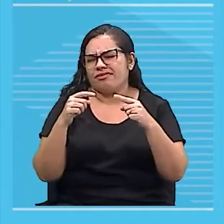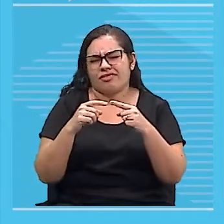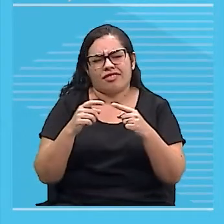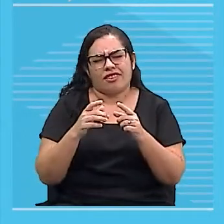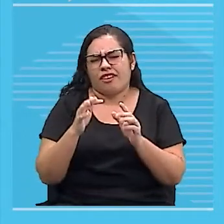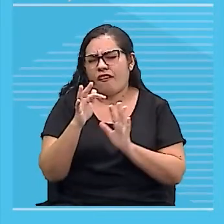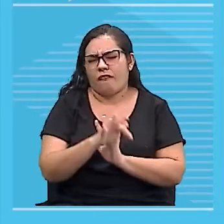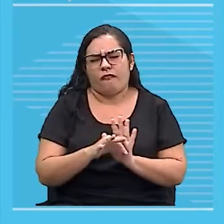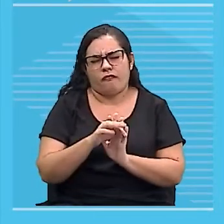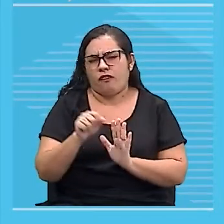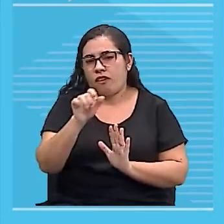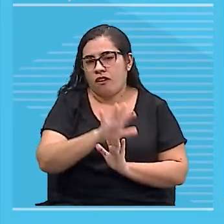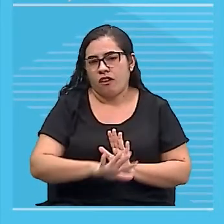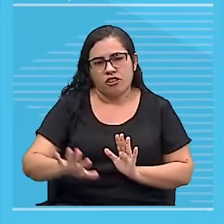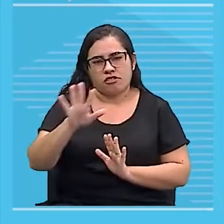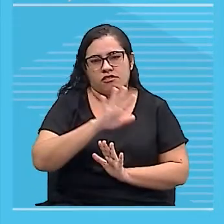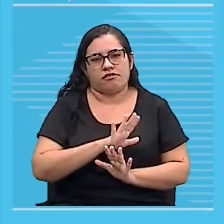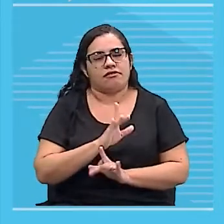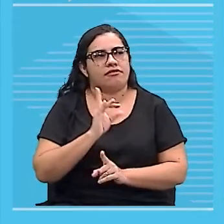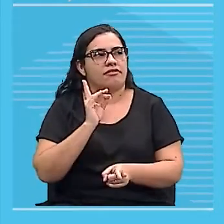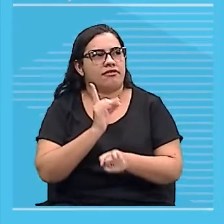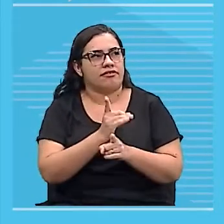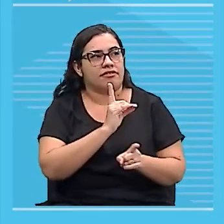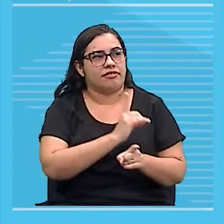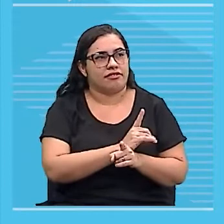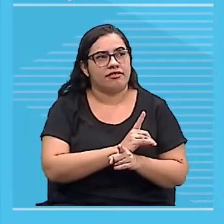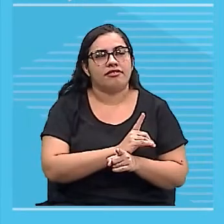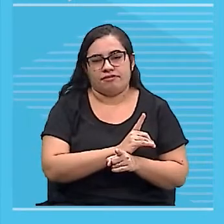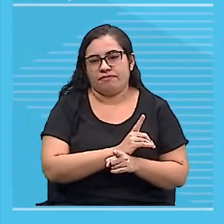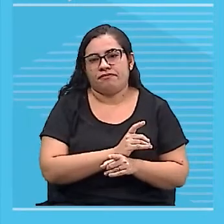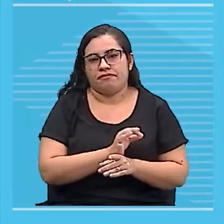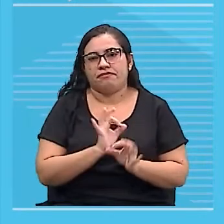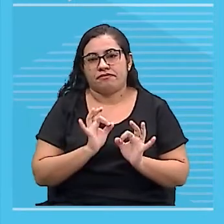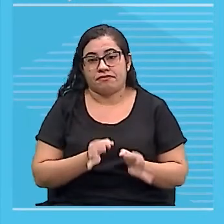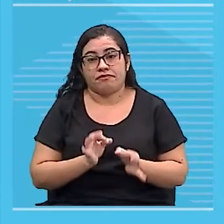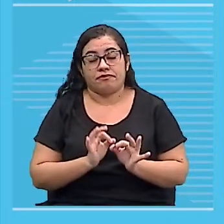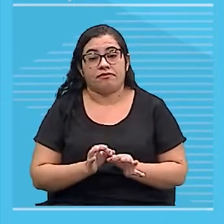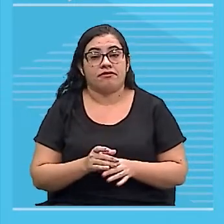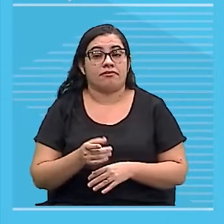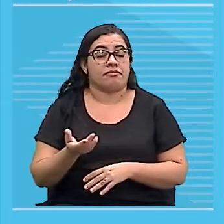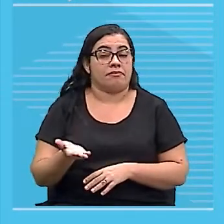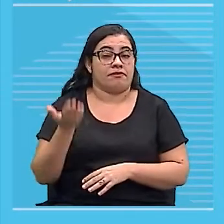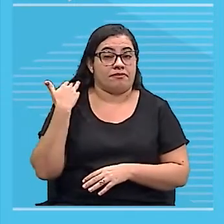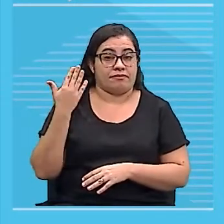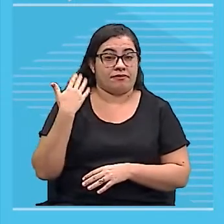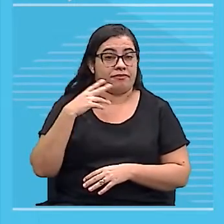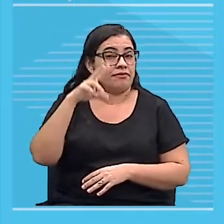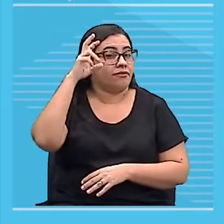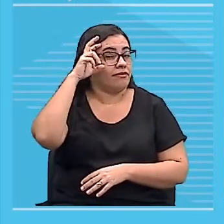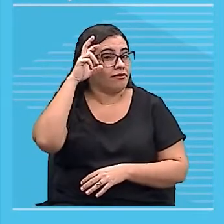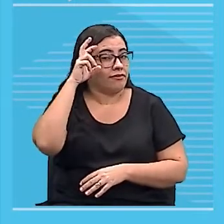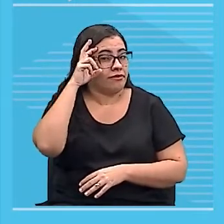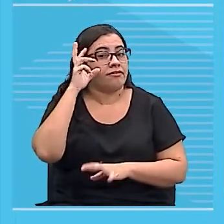essa é uma maneira geral da gente encontrar essa capacitância. Mas a gente viu na aula de quinta-feira